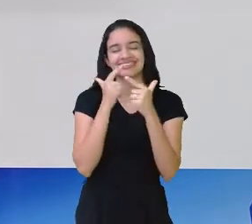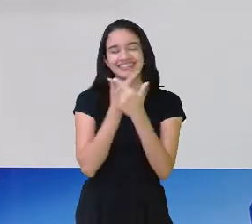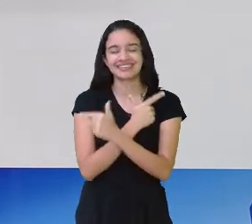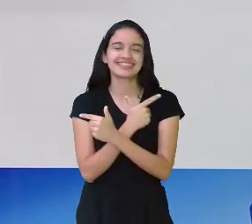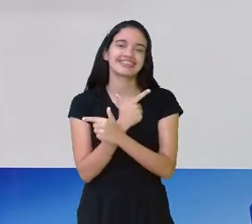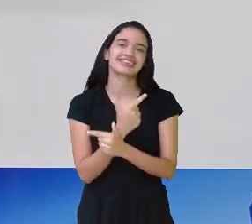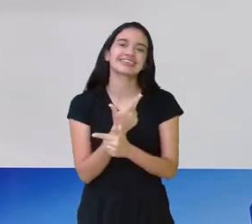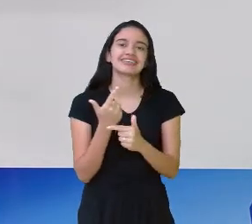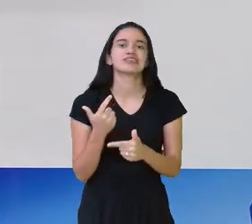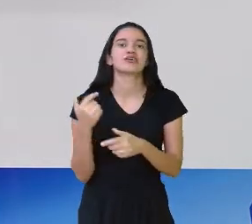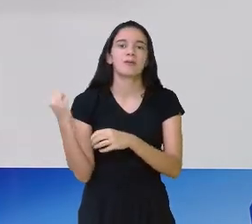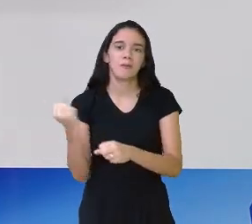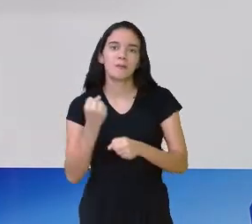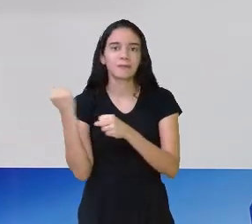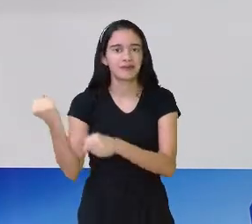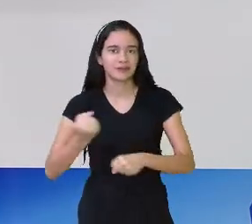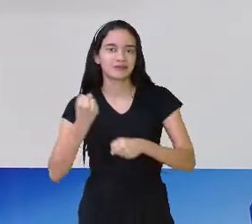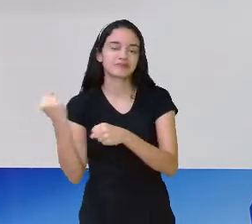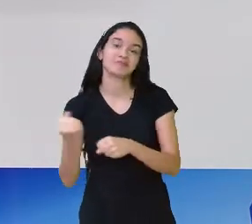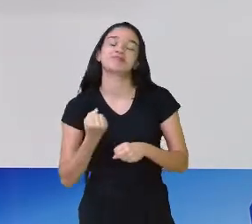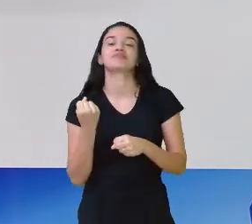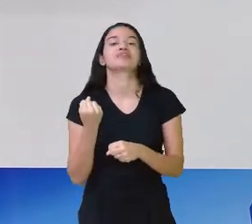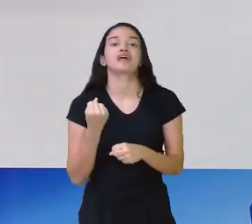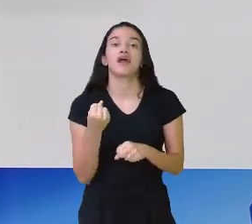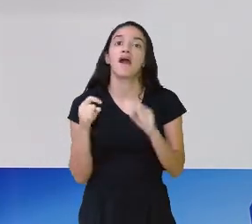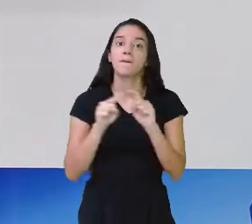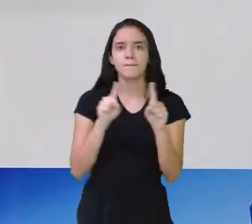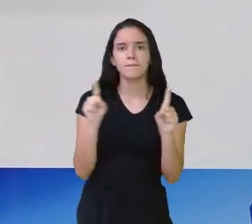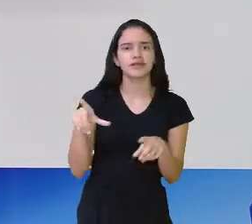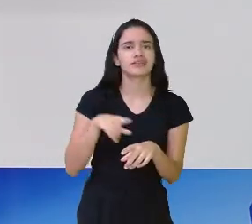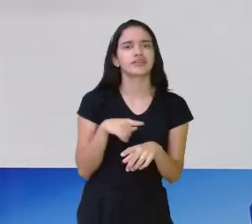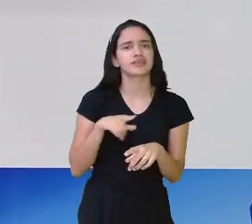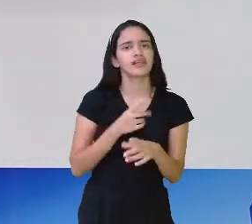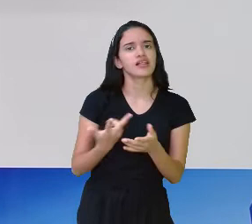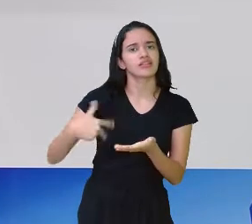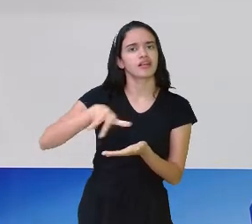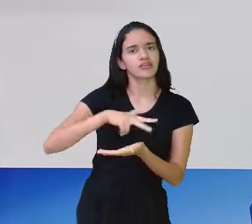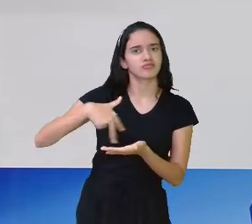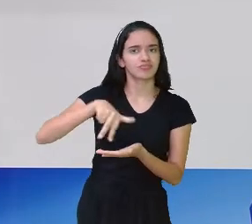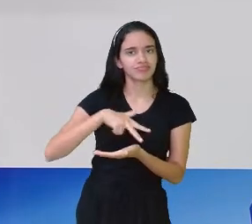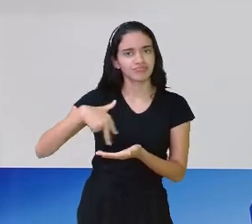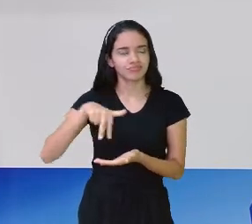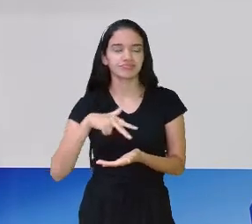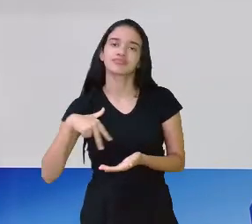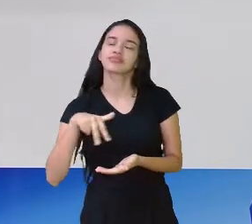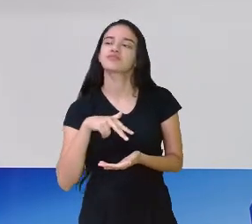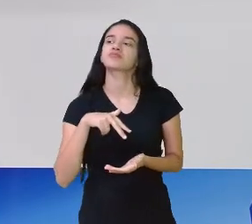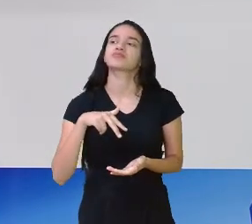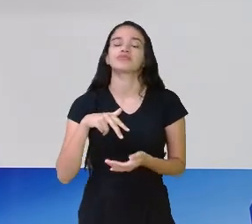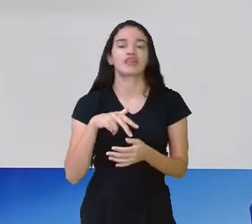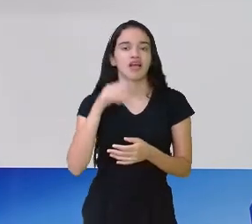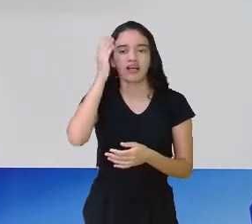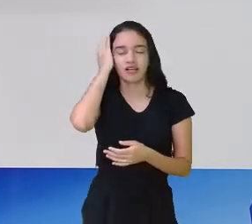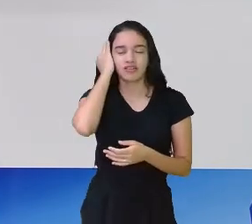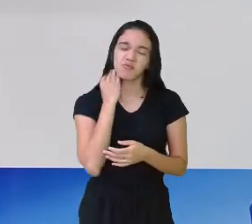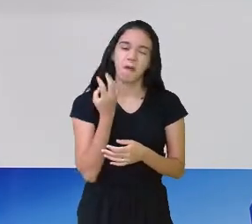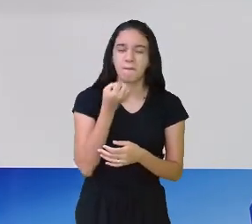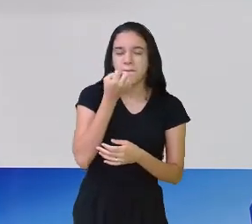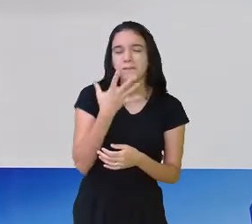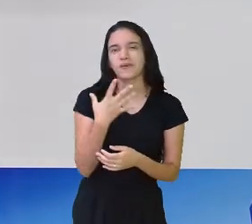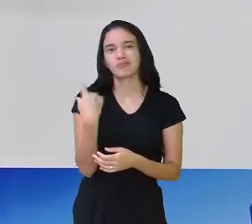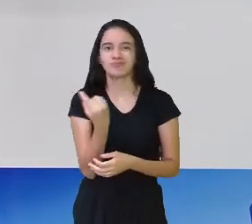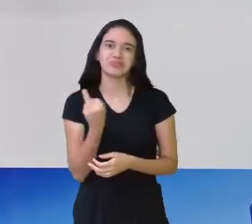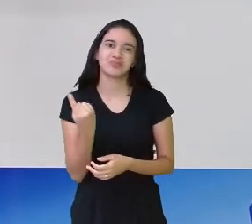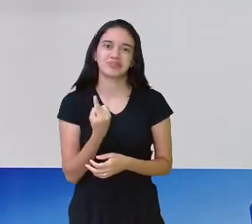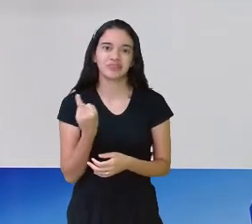forró, que roda a vassoura, né? Mas você tem que dançar com alguma coisa, a dança de salão. Ela não é legal para ser dançada